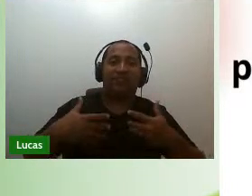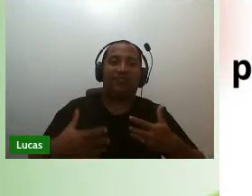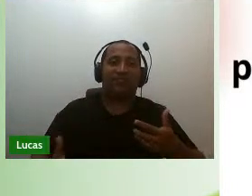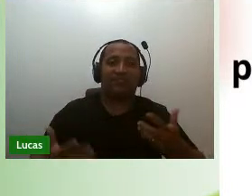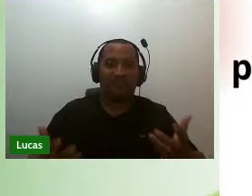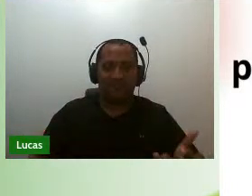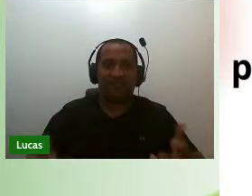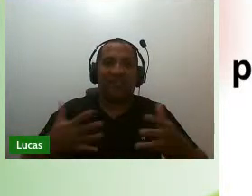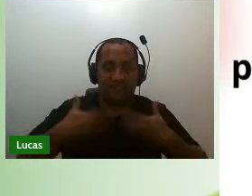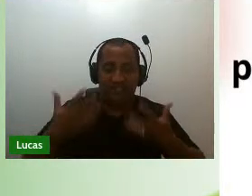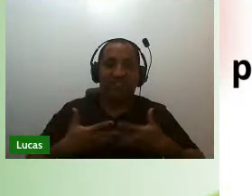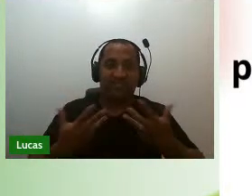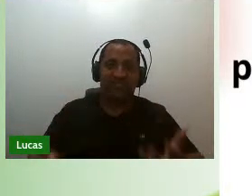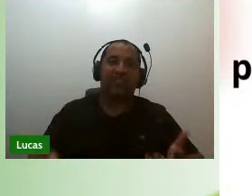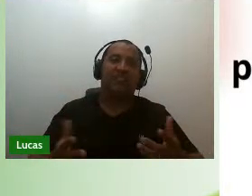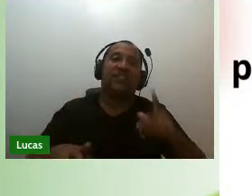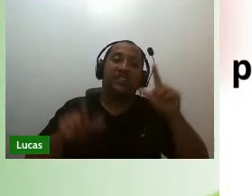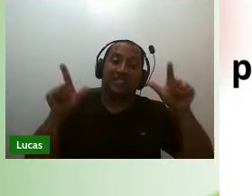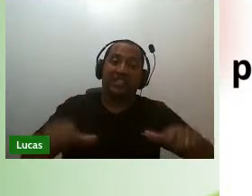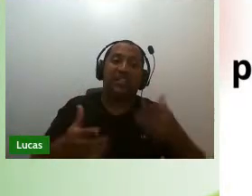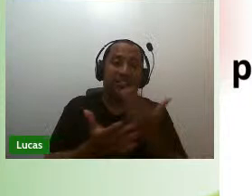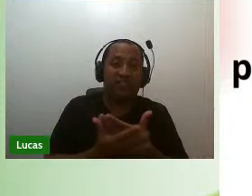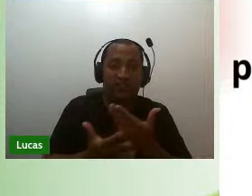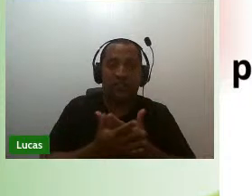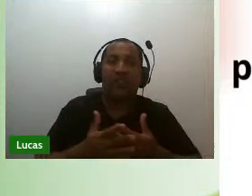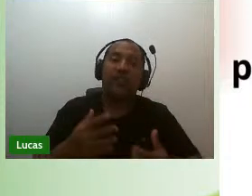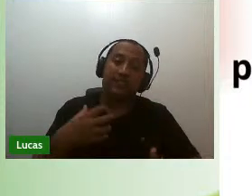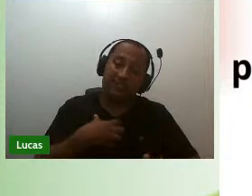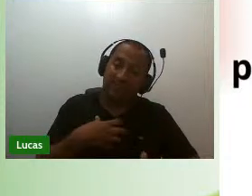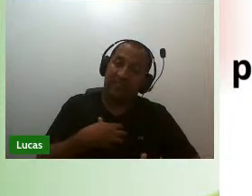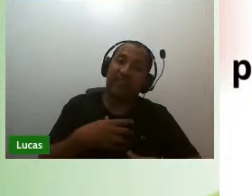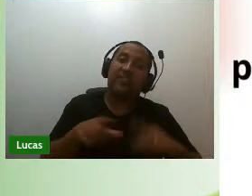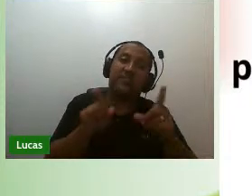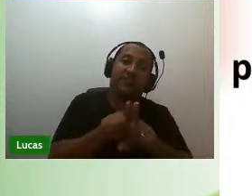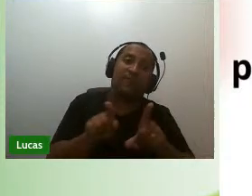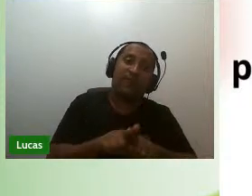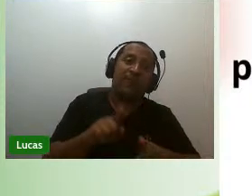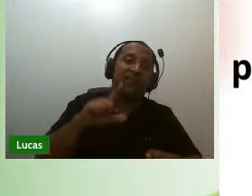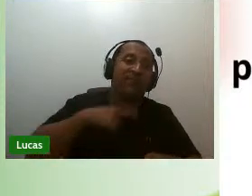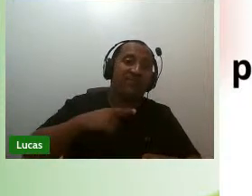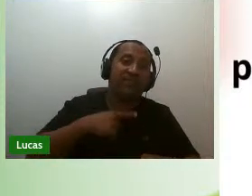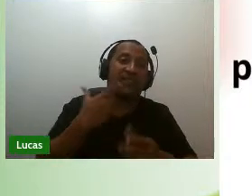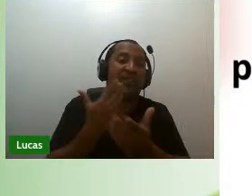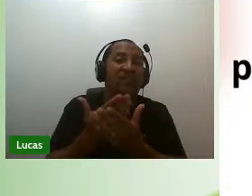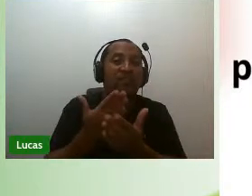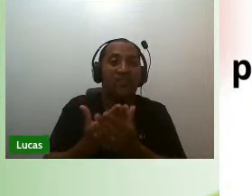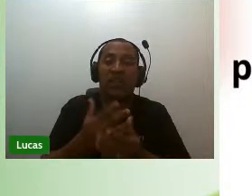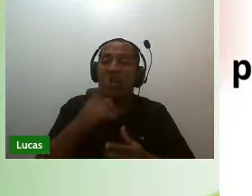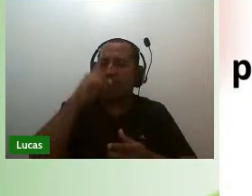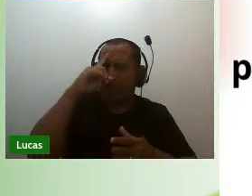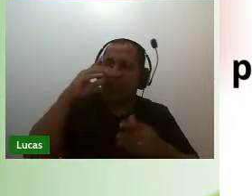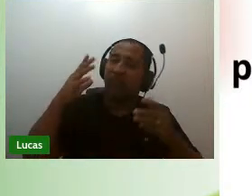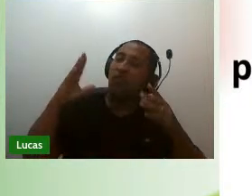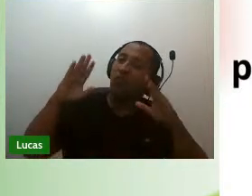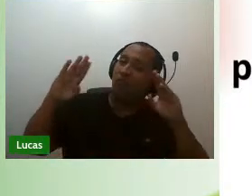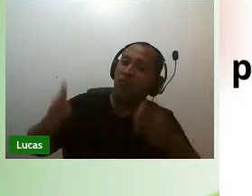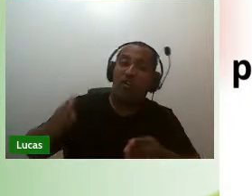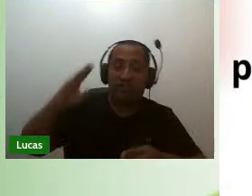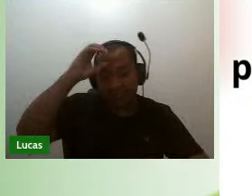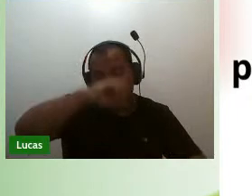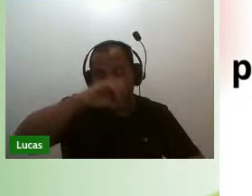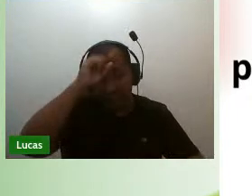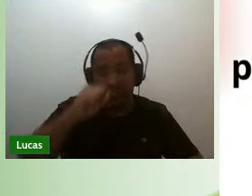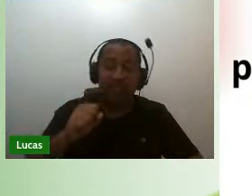dá mais motivação dentro de uma sala de aula, por exemplo, e coloca esse estudante no centro da aprendizagem. Poxa,